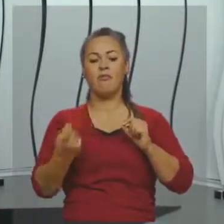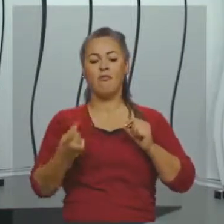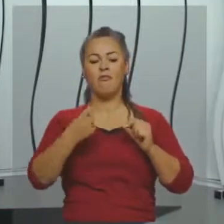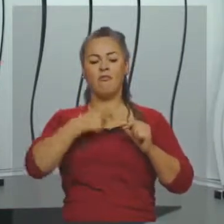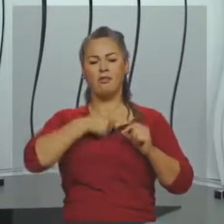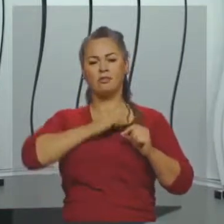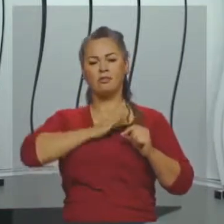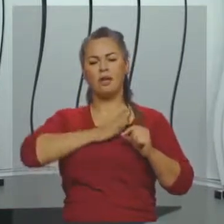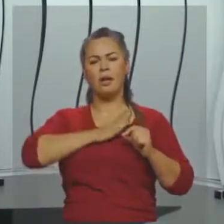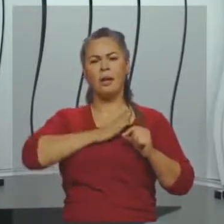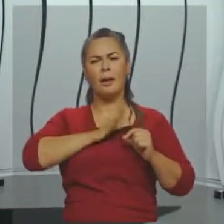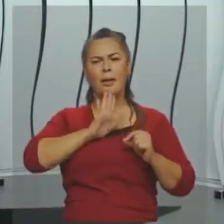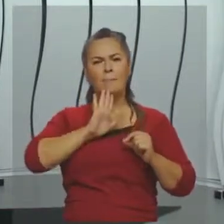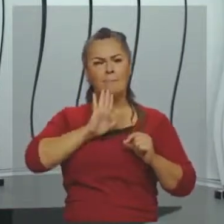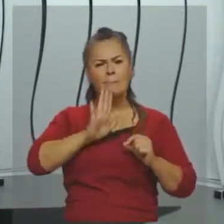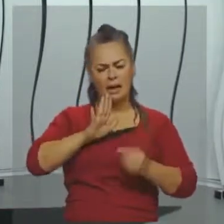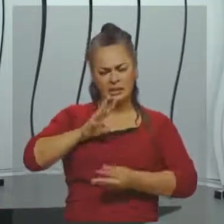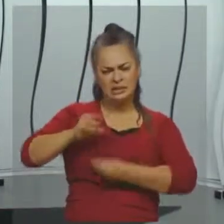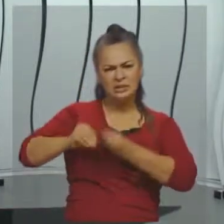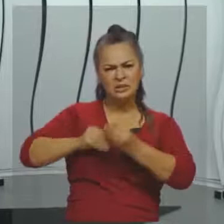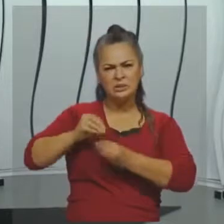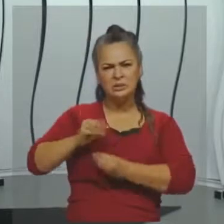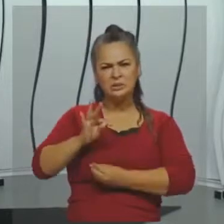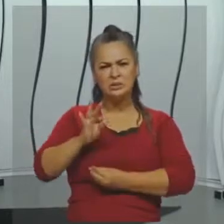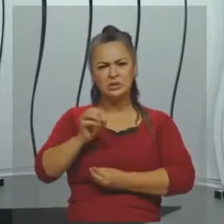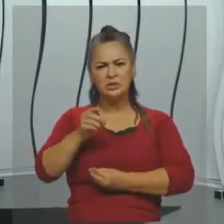onde vão as substâncias tóxicas?